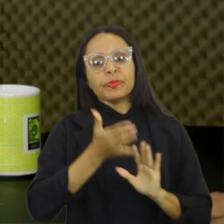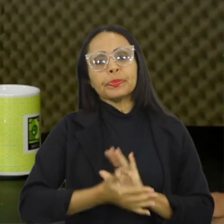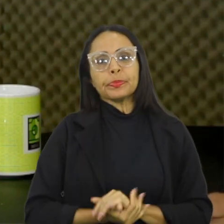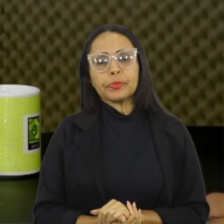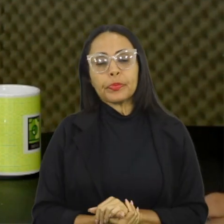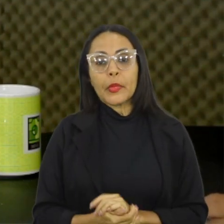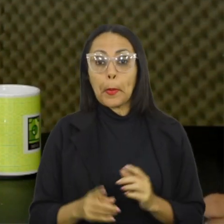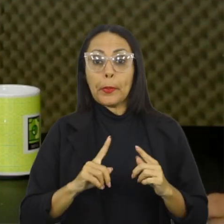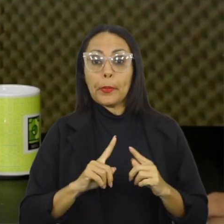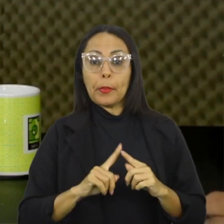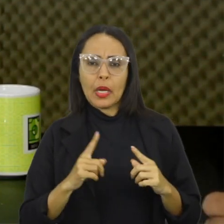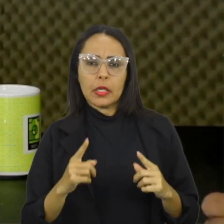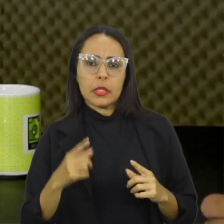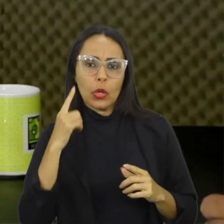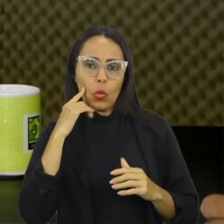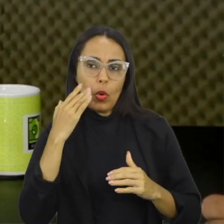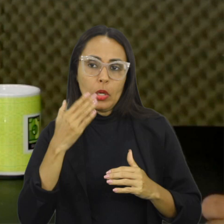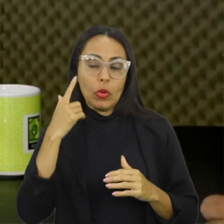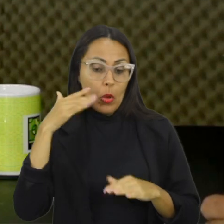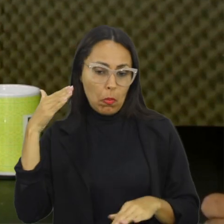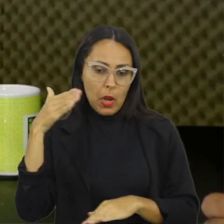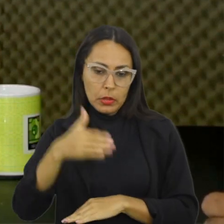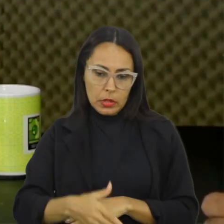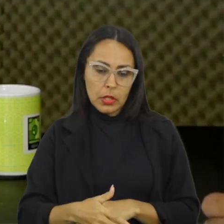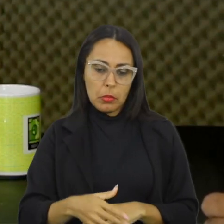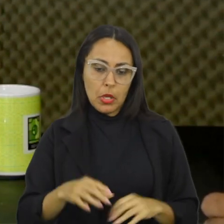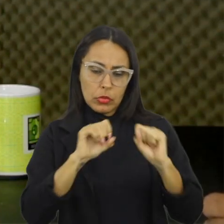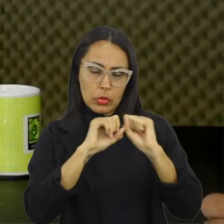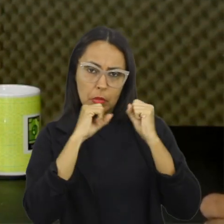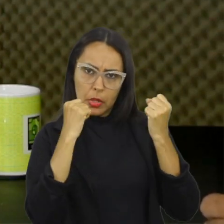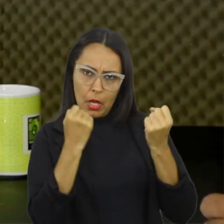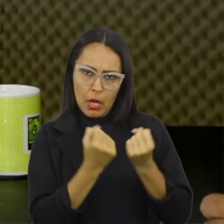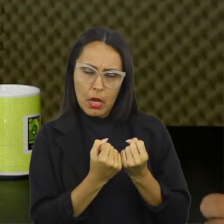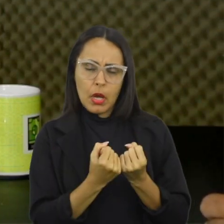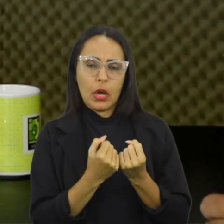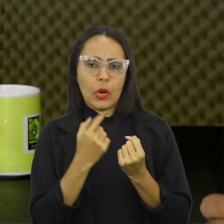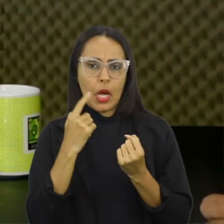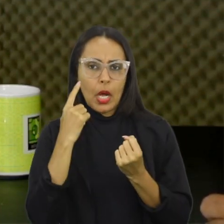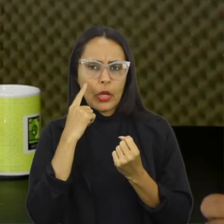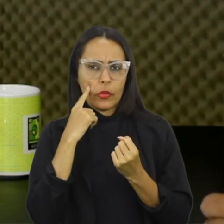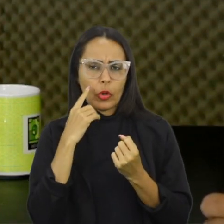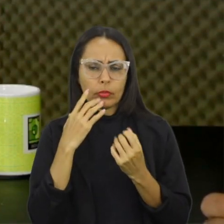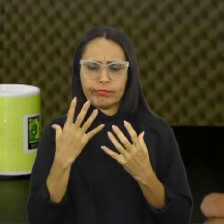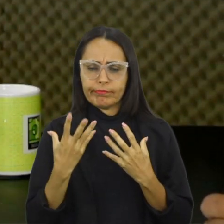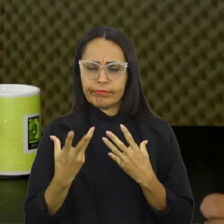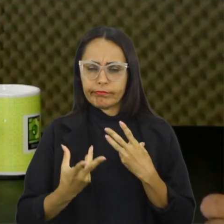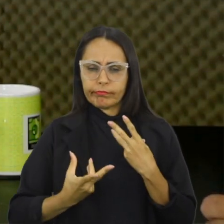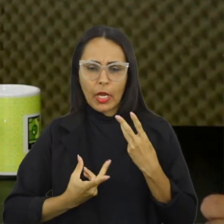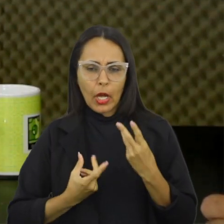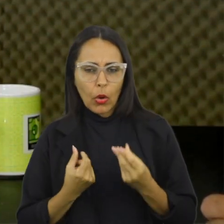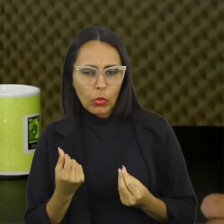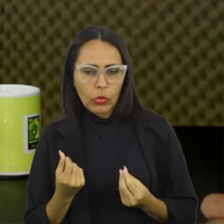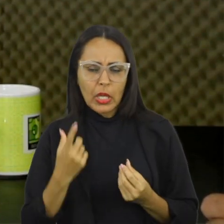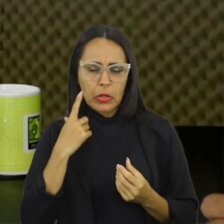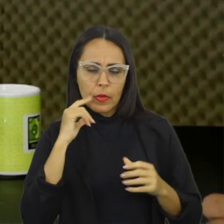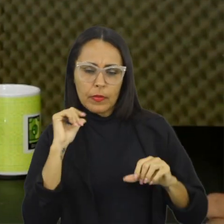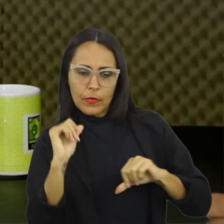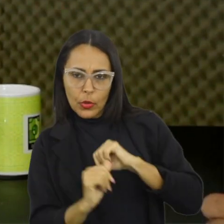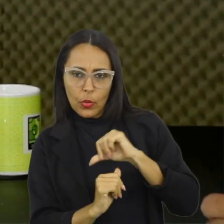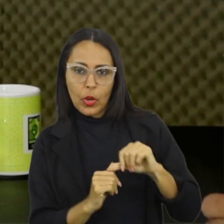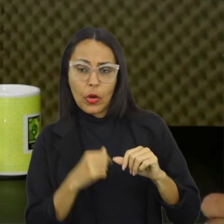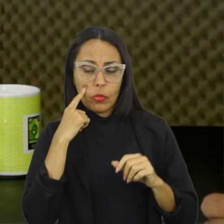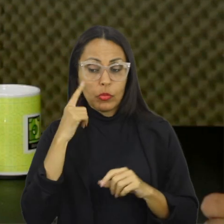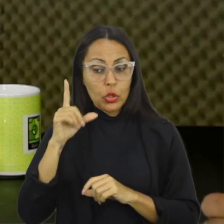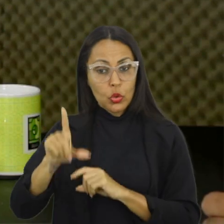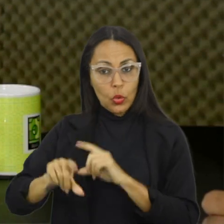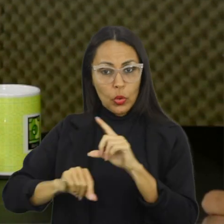aí. Mas, e quando eu entrei no seminário, aí foi algo, eu acho que a chave virou aí. Porque eu fiz